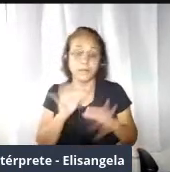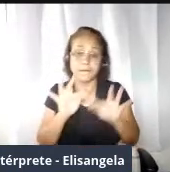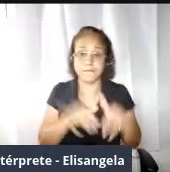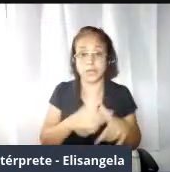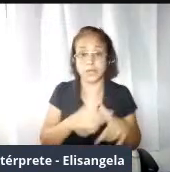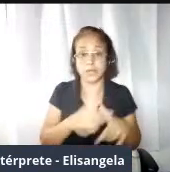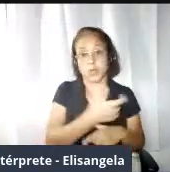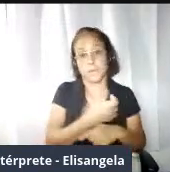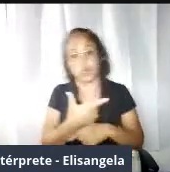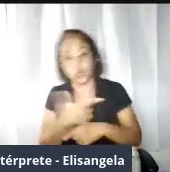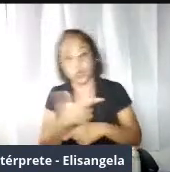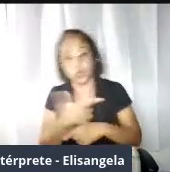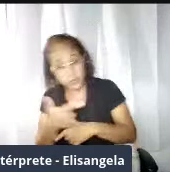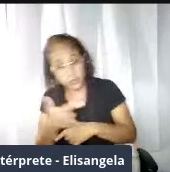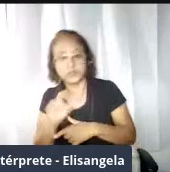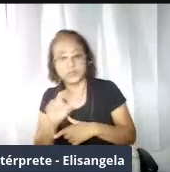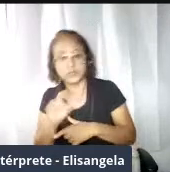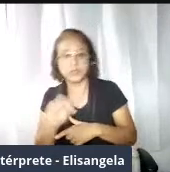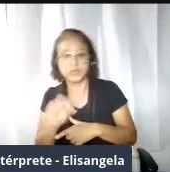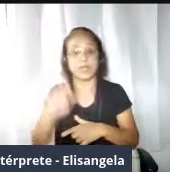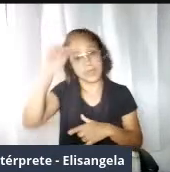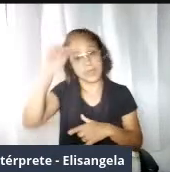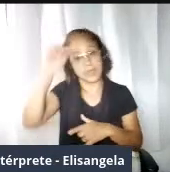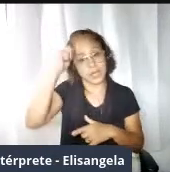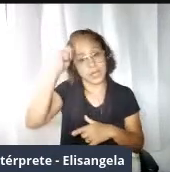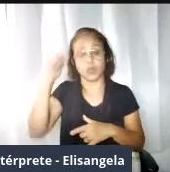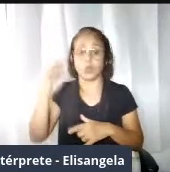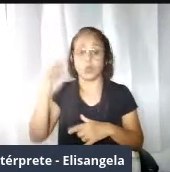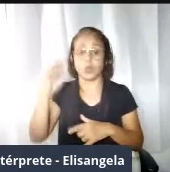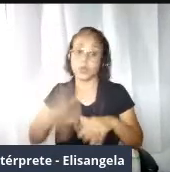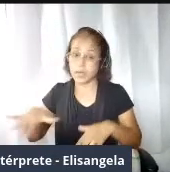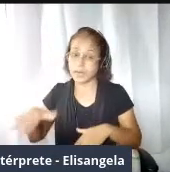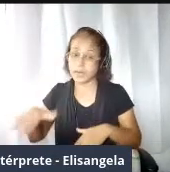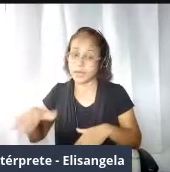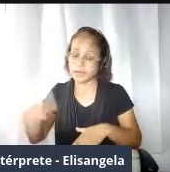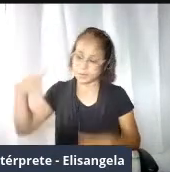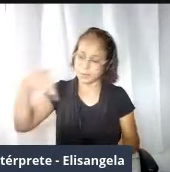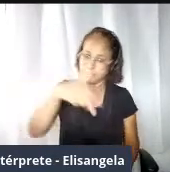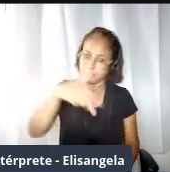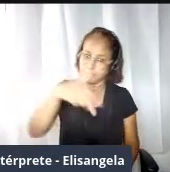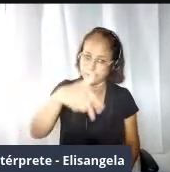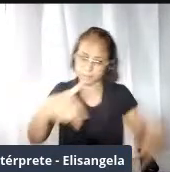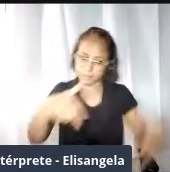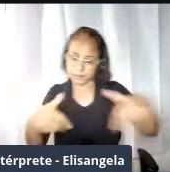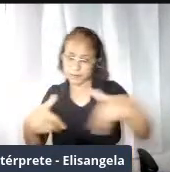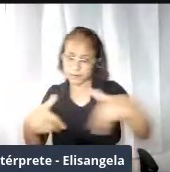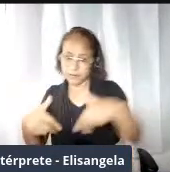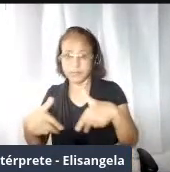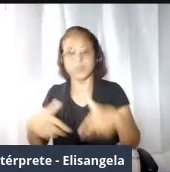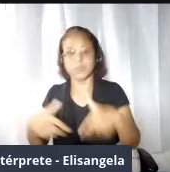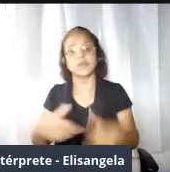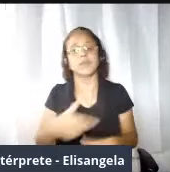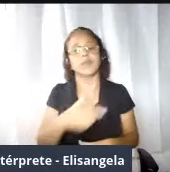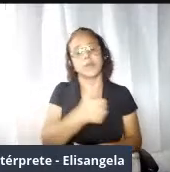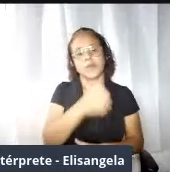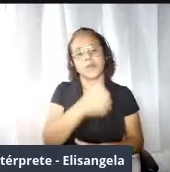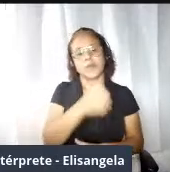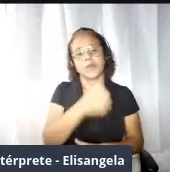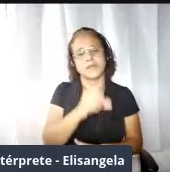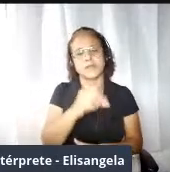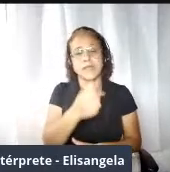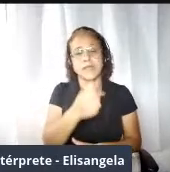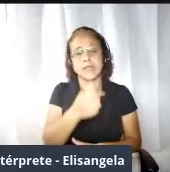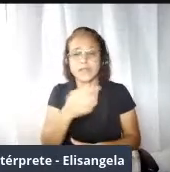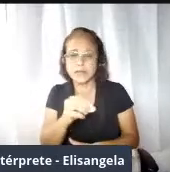a escolarização da população negra em São Paulo, entre 1870 e 1920. Foi orientado pela professora Maria